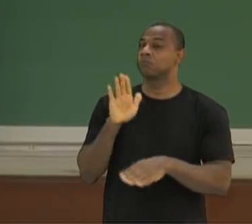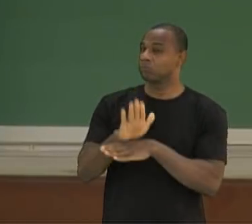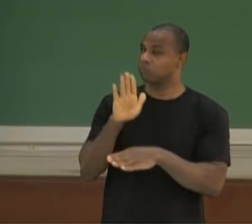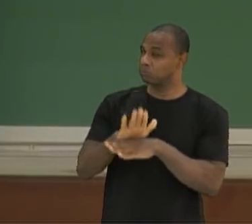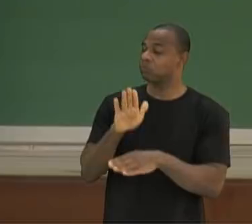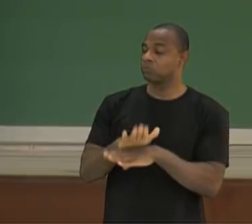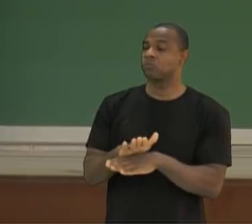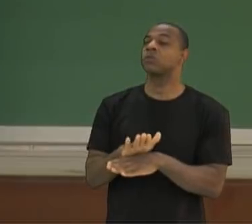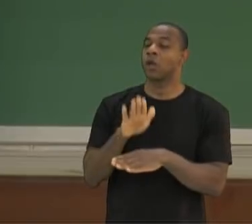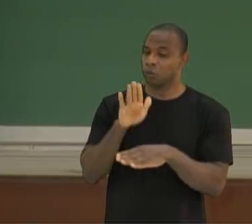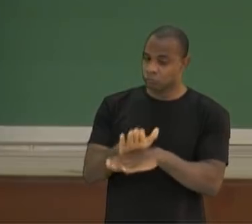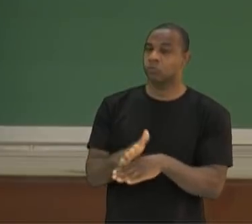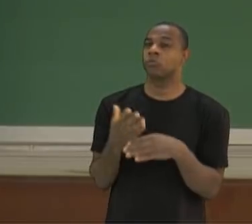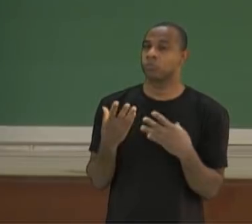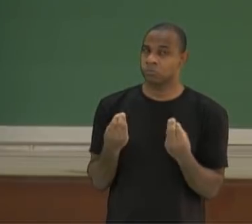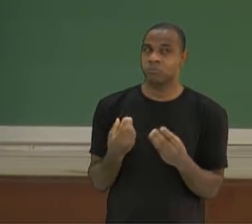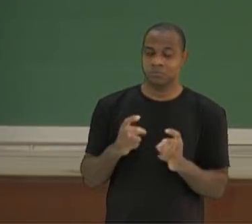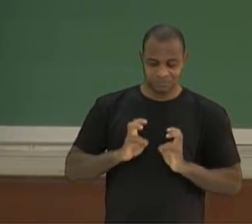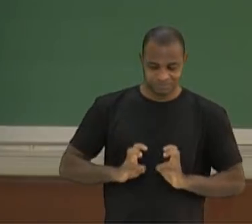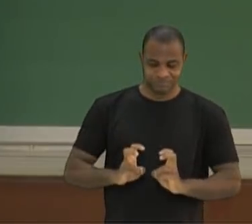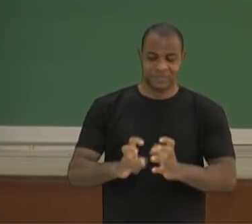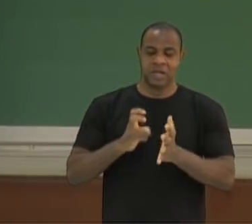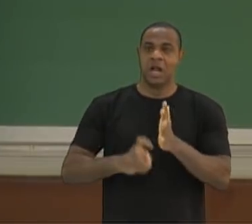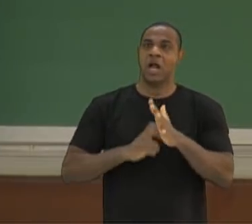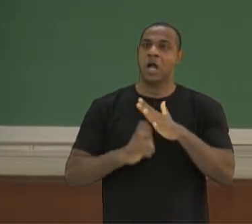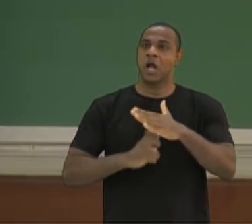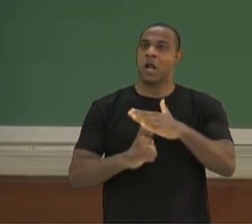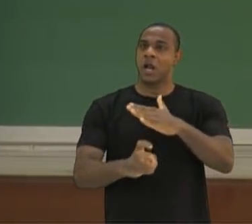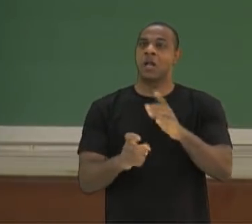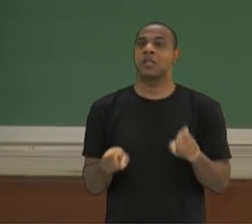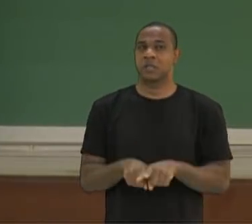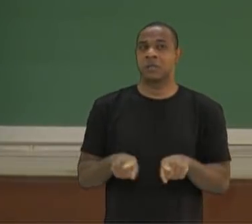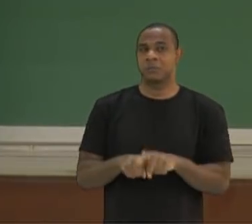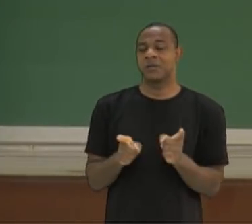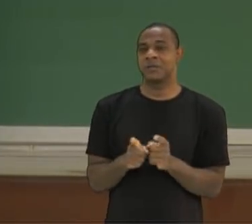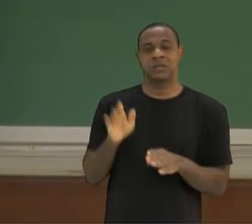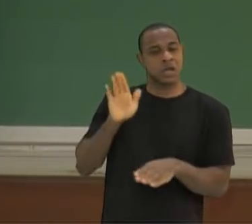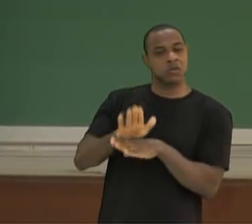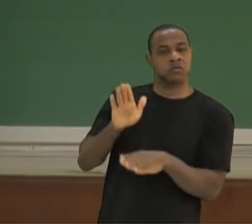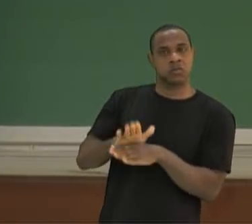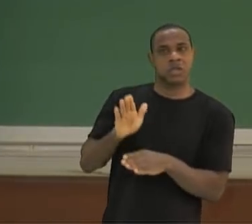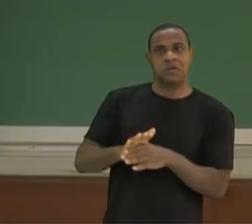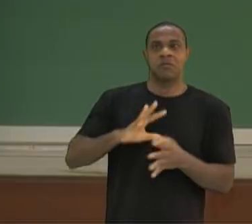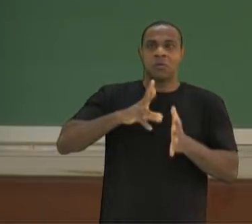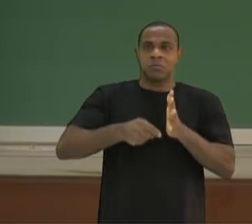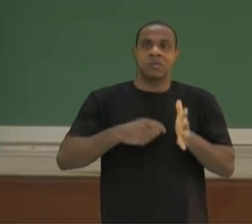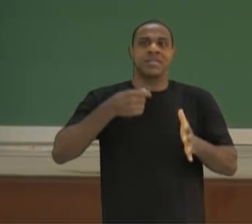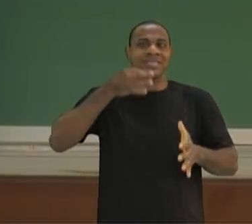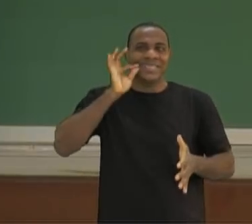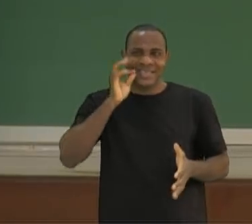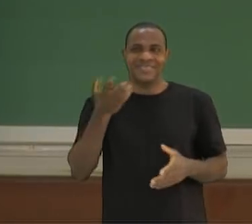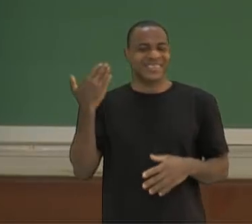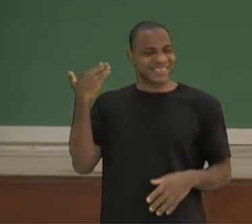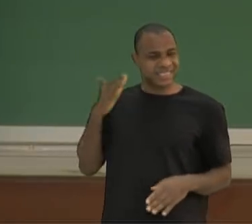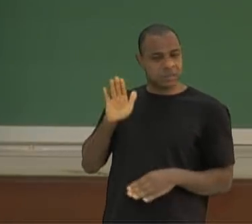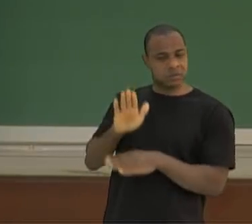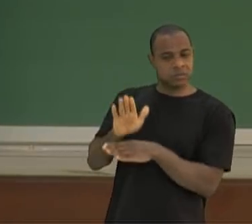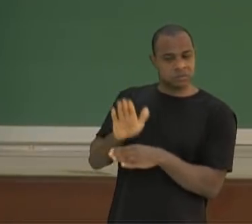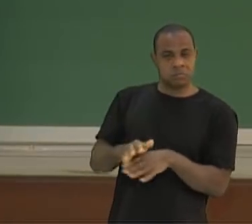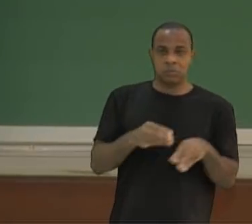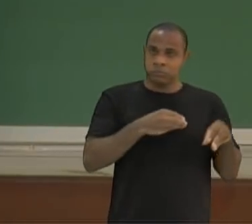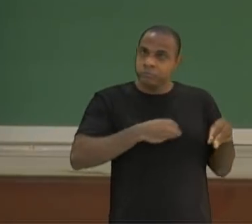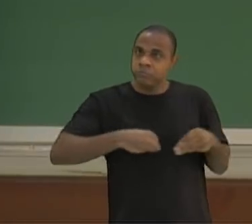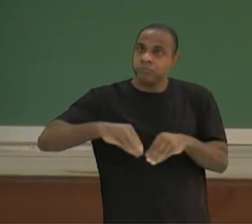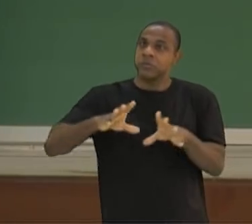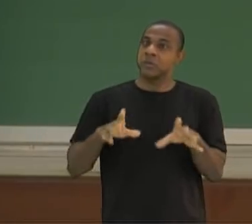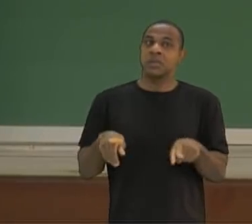A presença das ferrovias que atendiam as lavouras de café, principalmente, também foi um fator